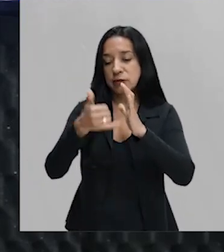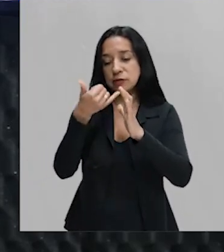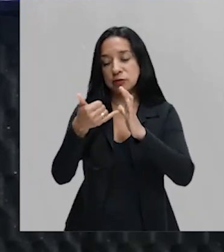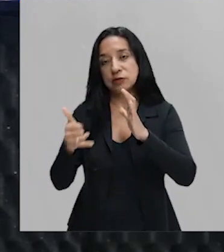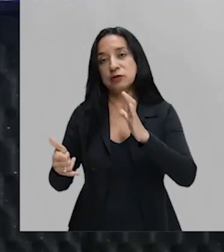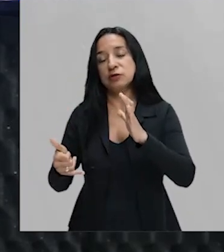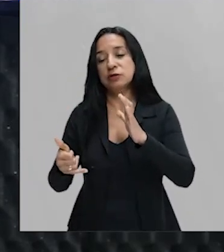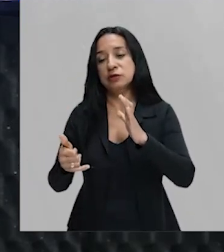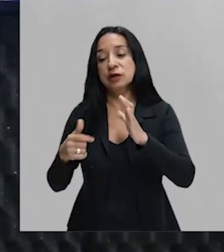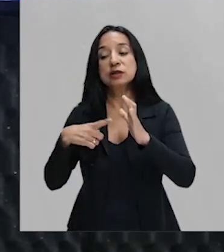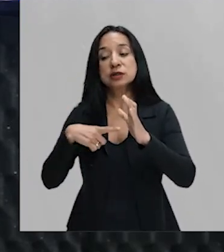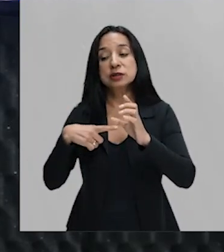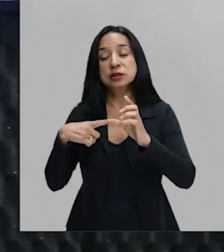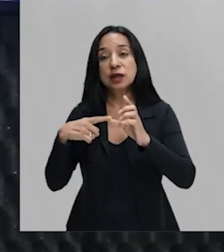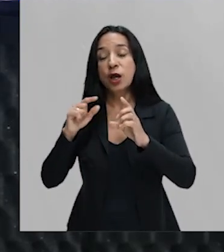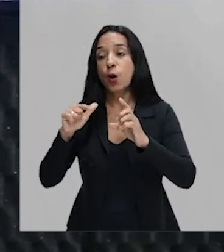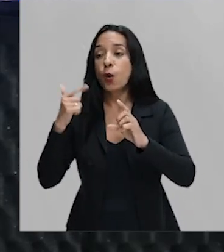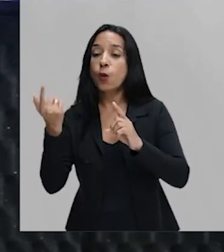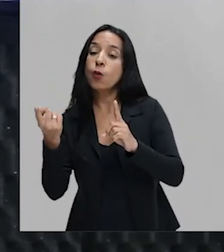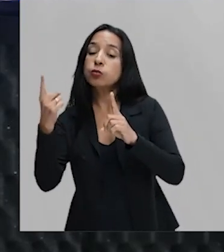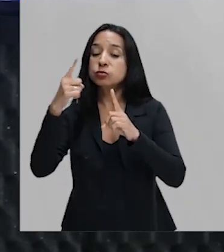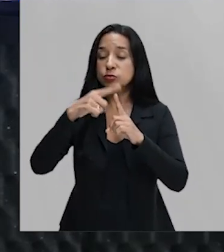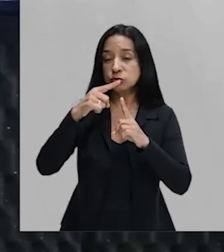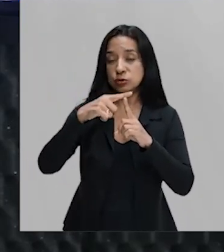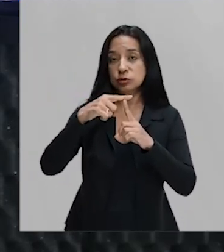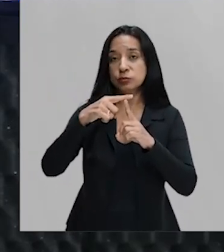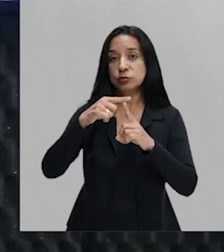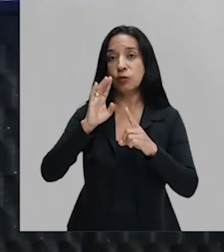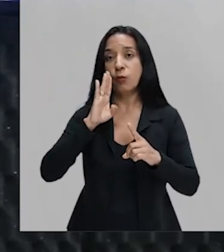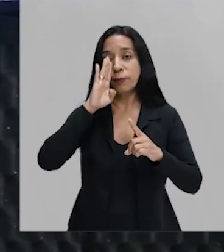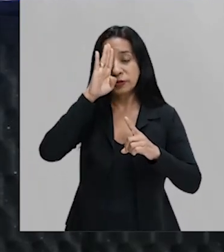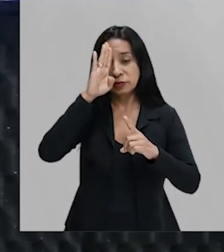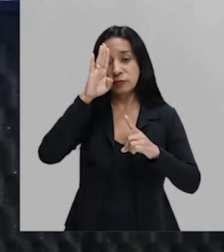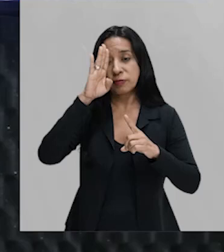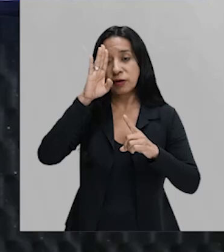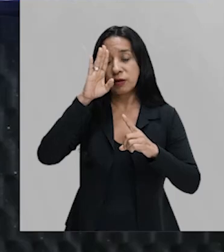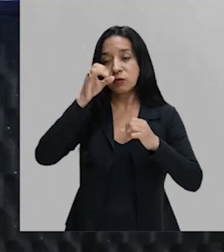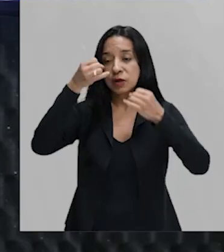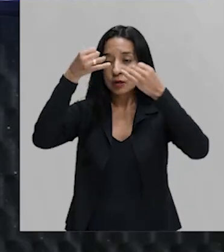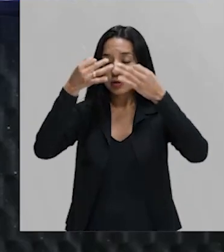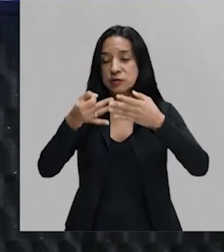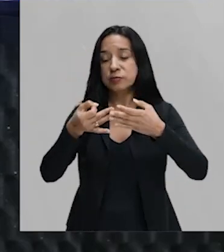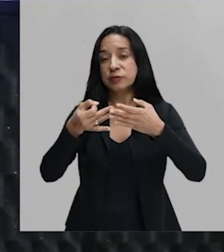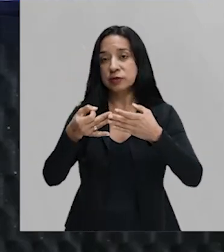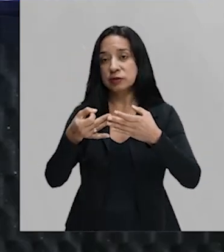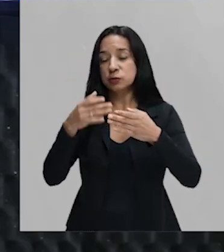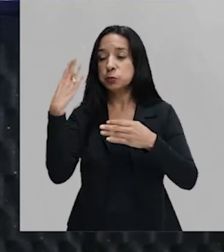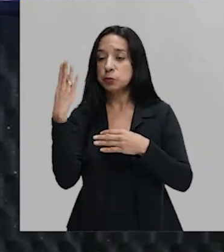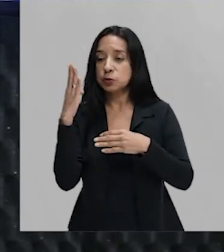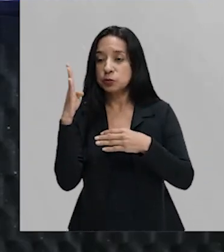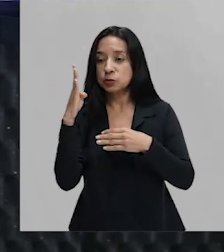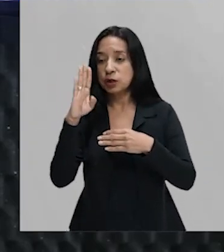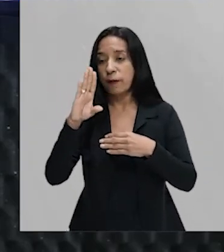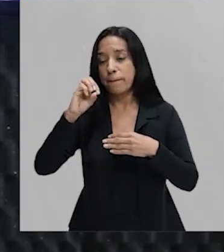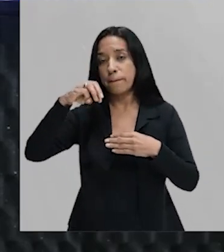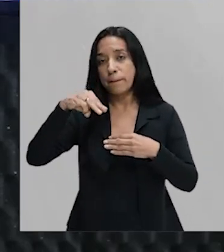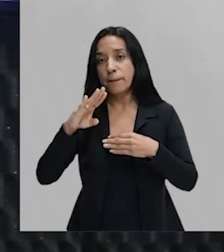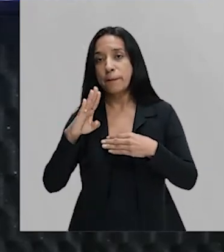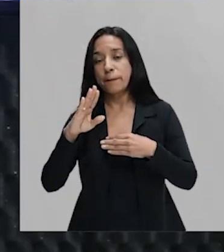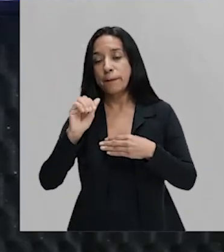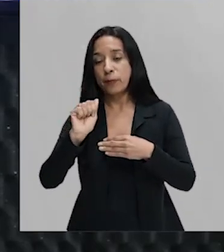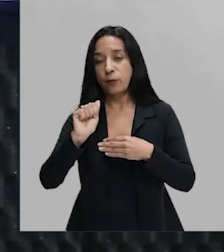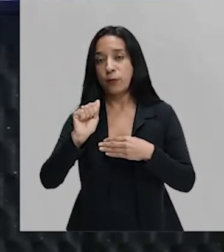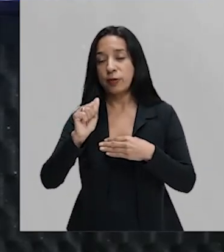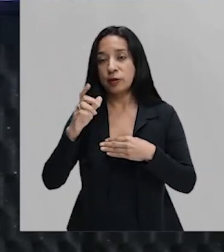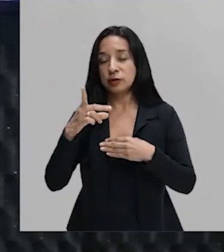tipos de transporte ativo, tá? Mas o principal aqui, que é mais comentado em biologia, é a bomba de sódio e potássio. Mas,